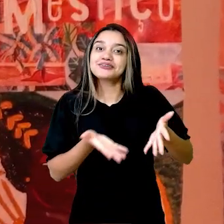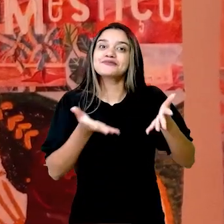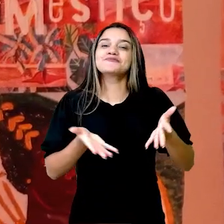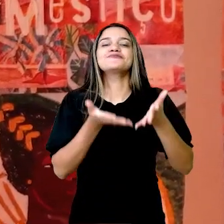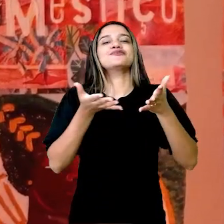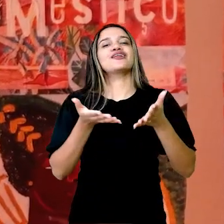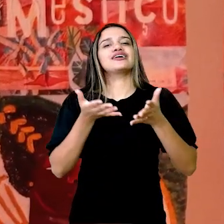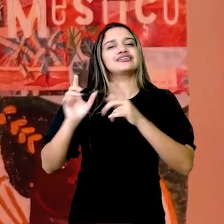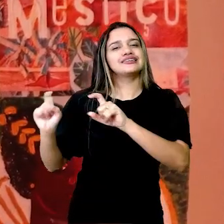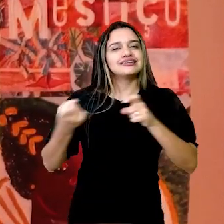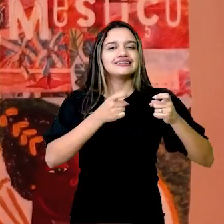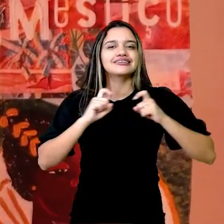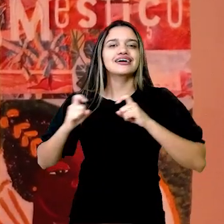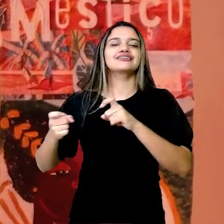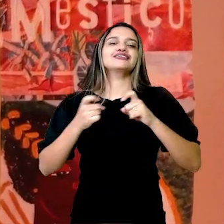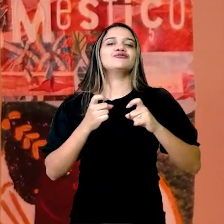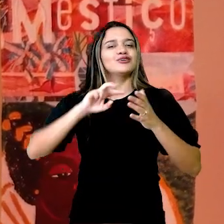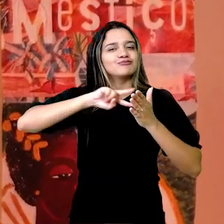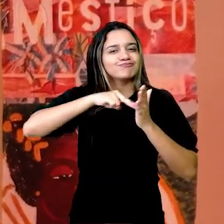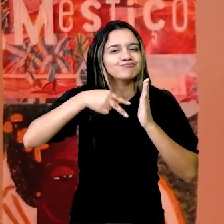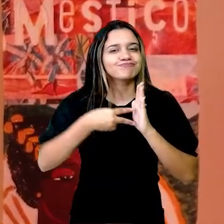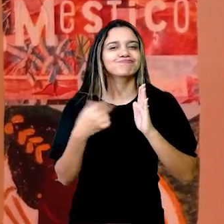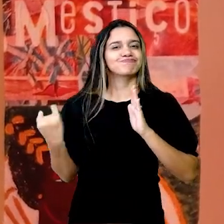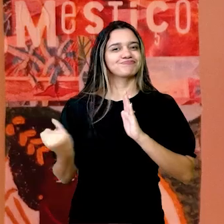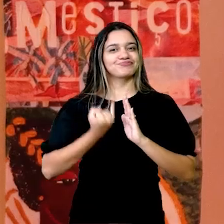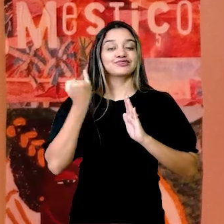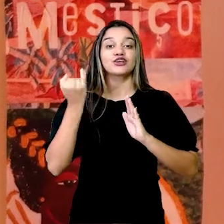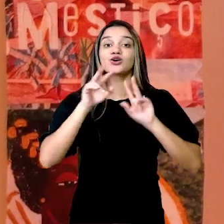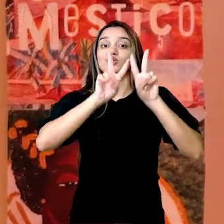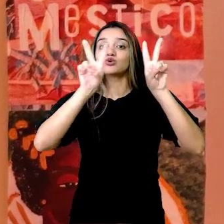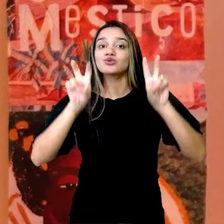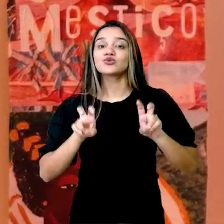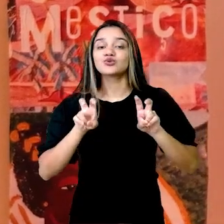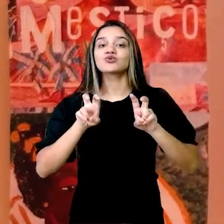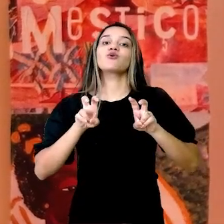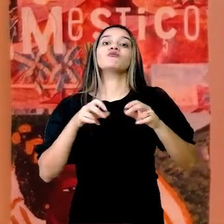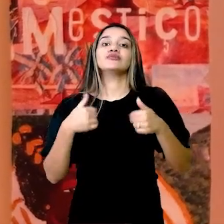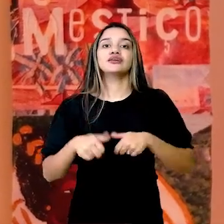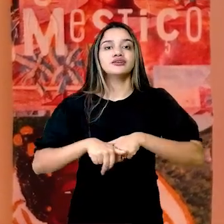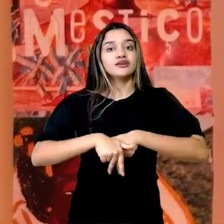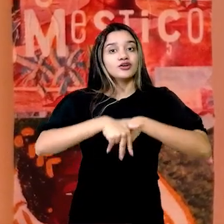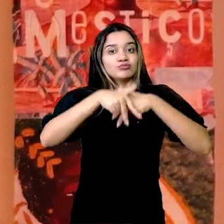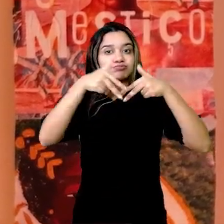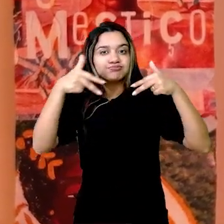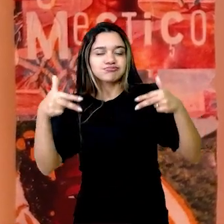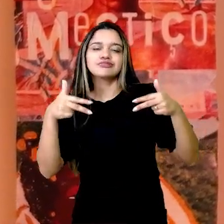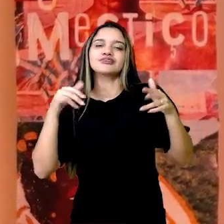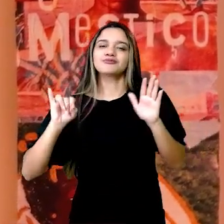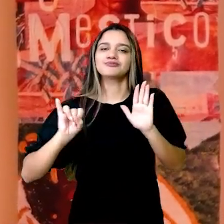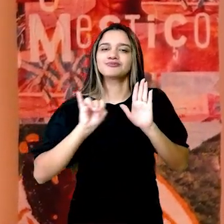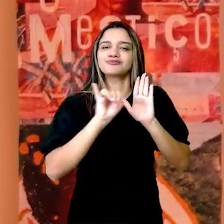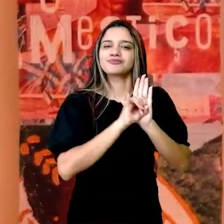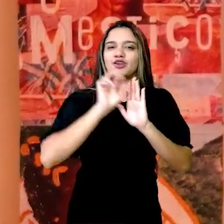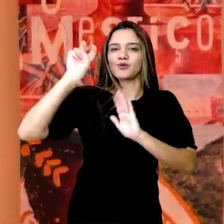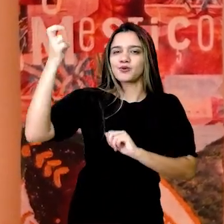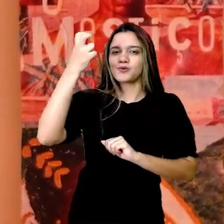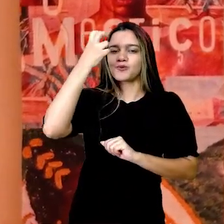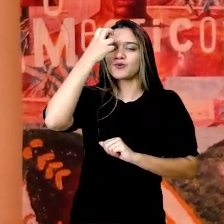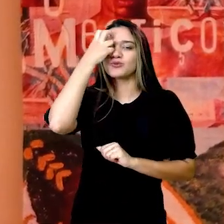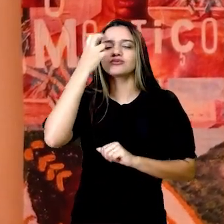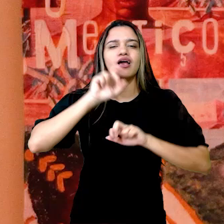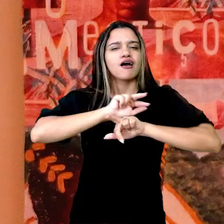estimular discussões significativas sobre raça, cultura e identidade